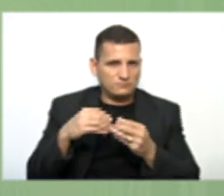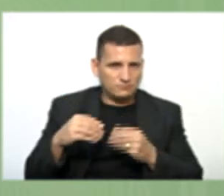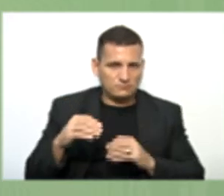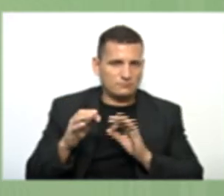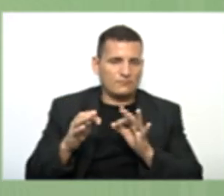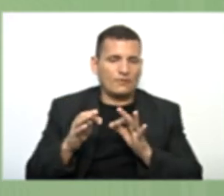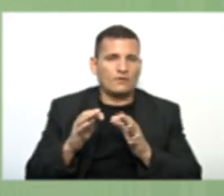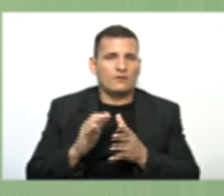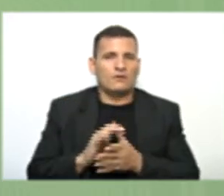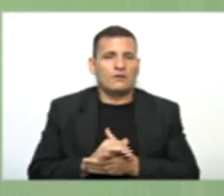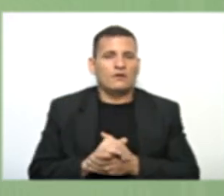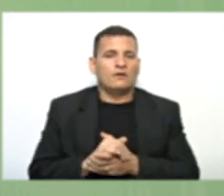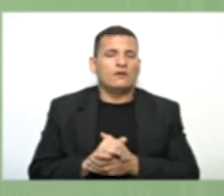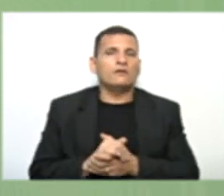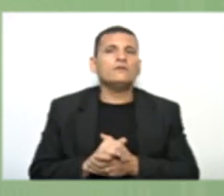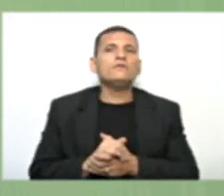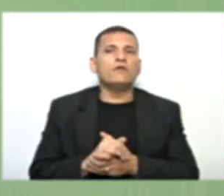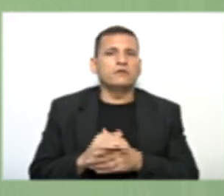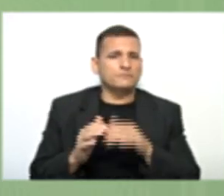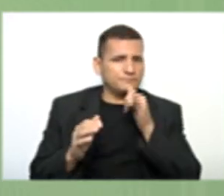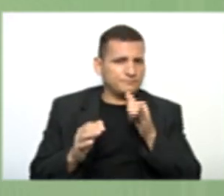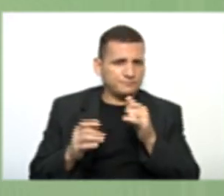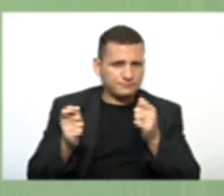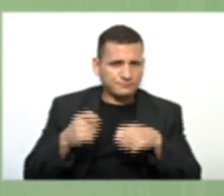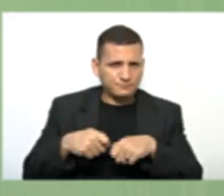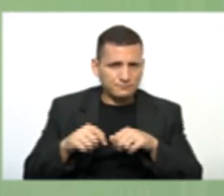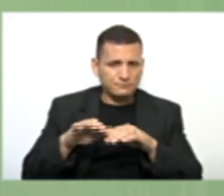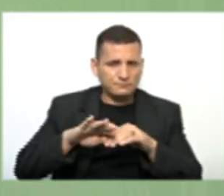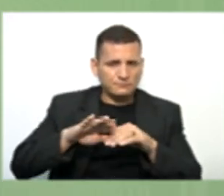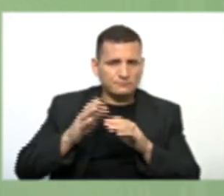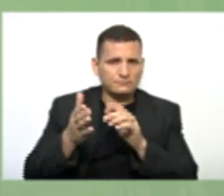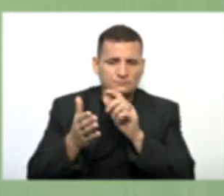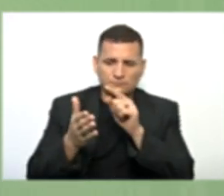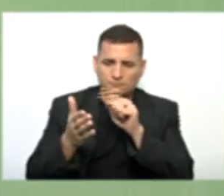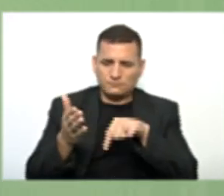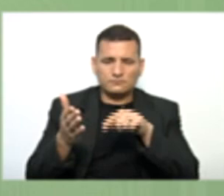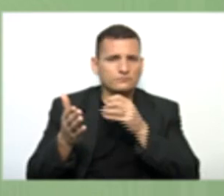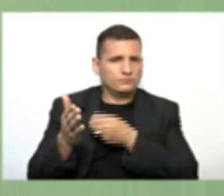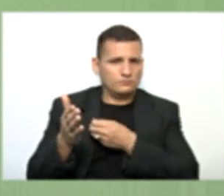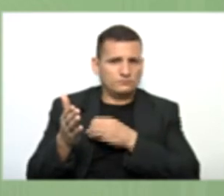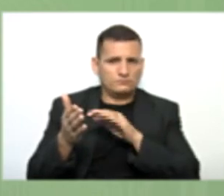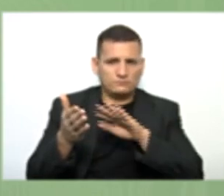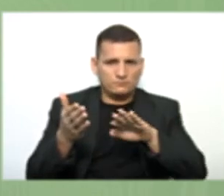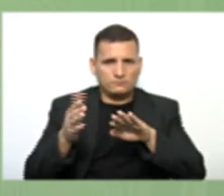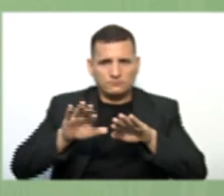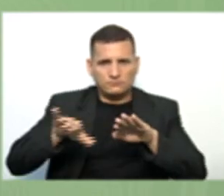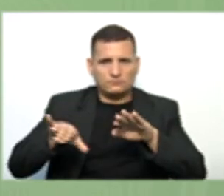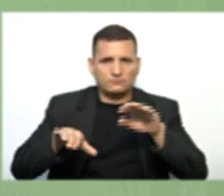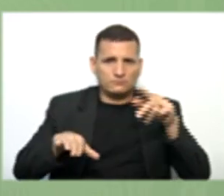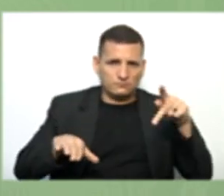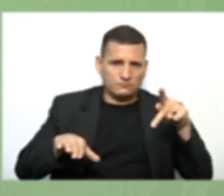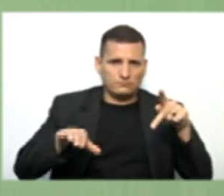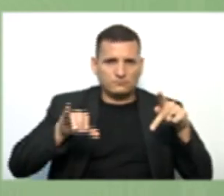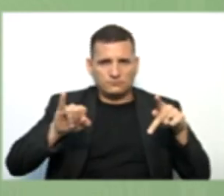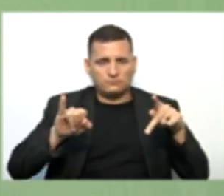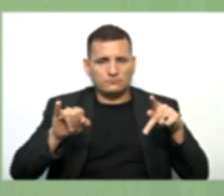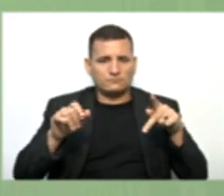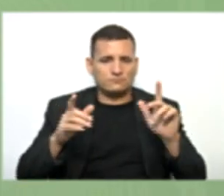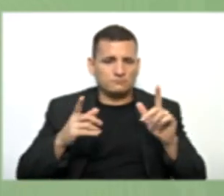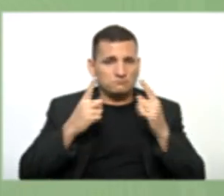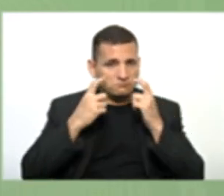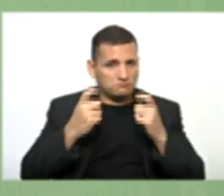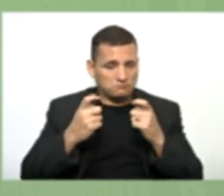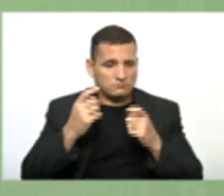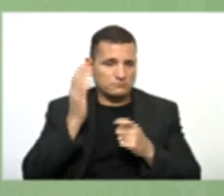seja interessante. Será que seria possível a gente separar por uma lista os números pares e outros números ímpares, né? Interessante a gente